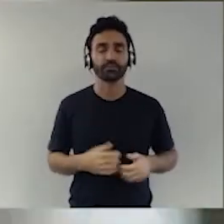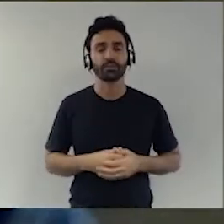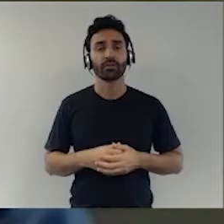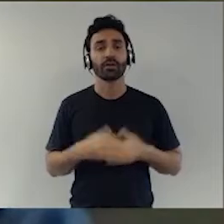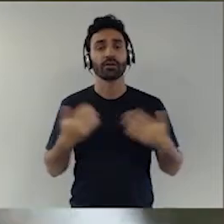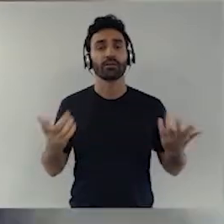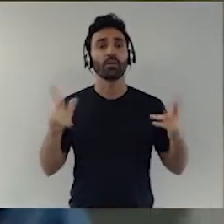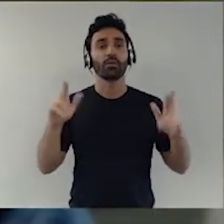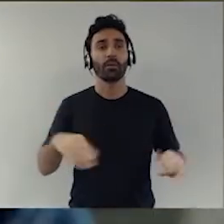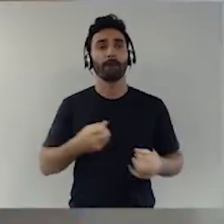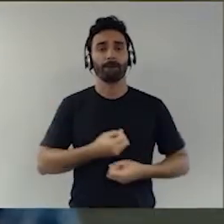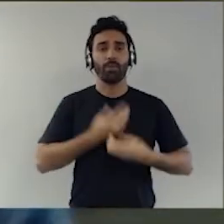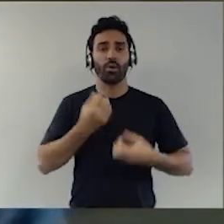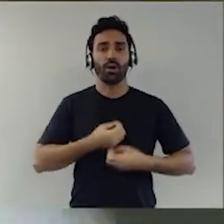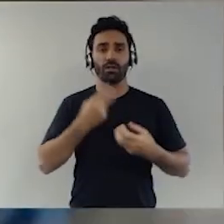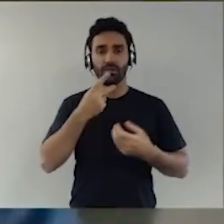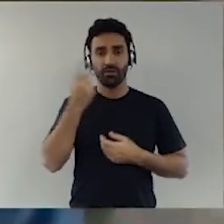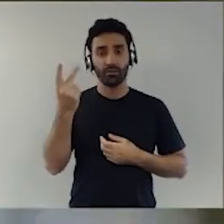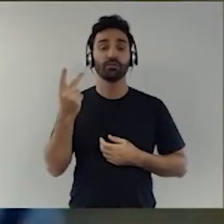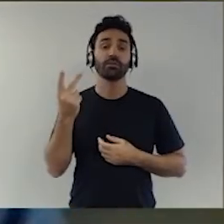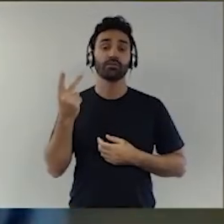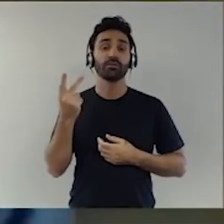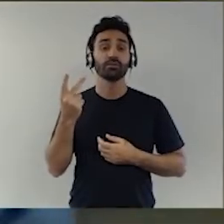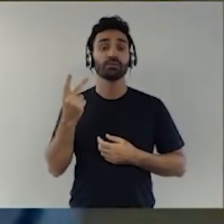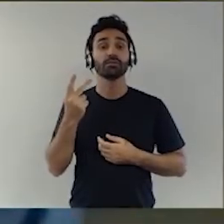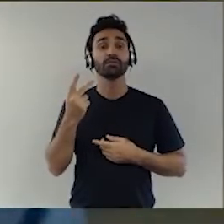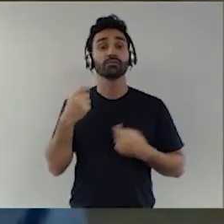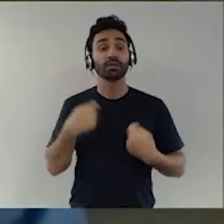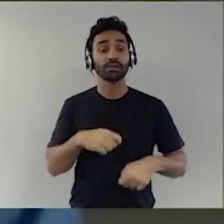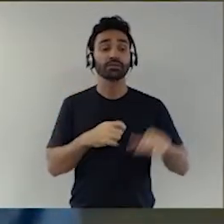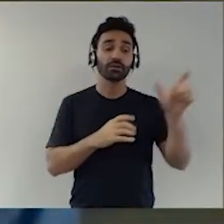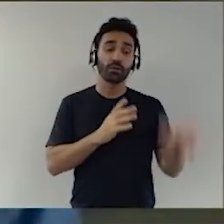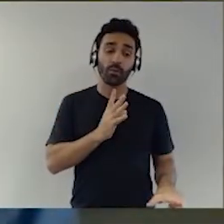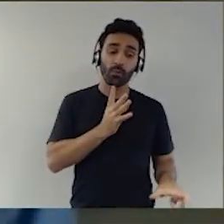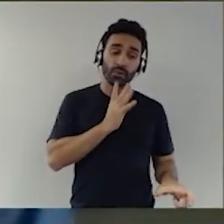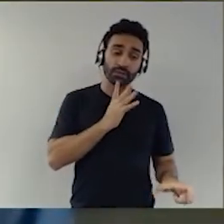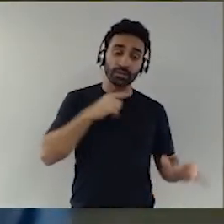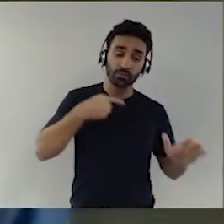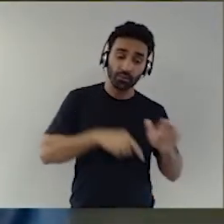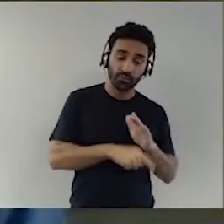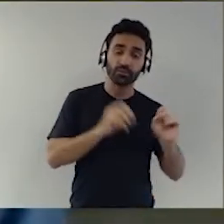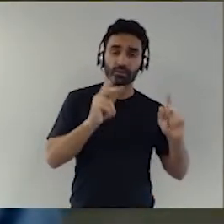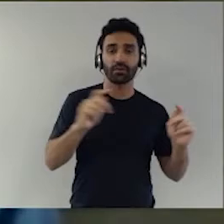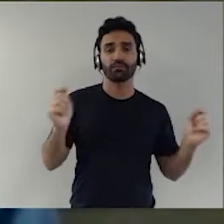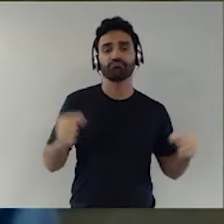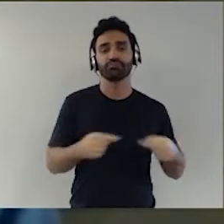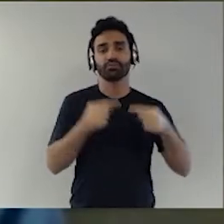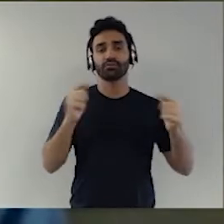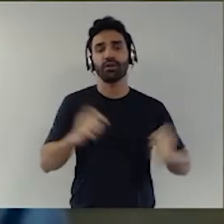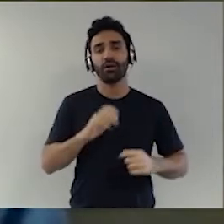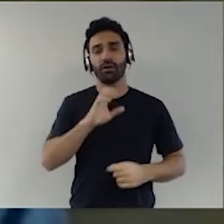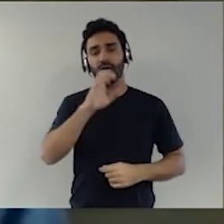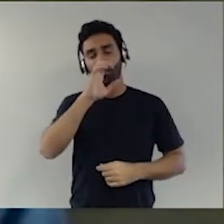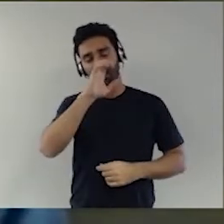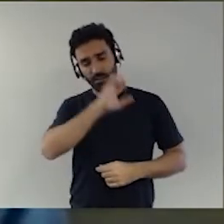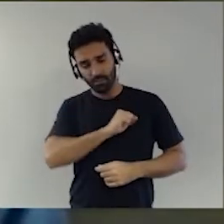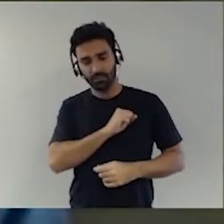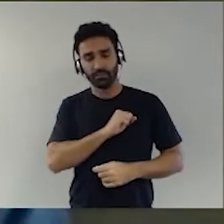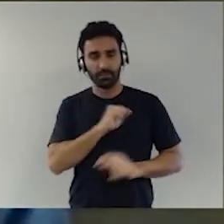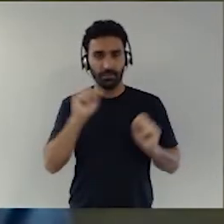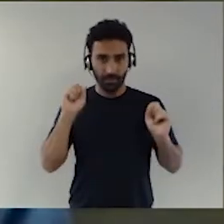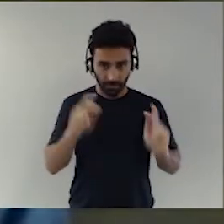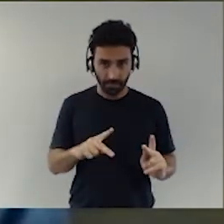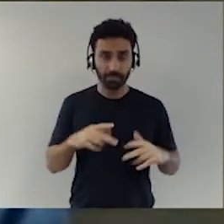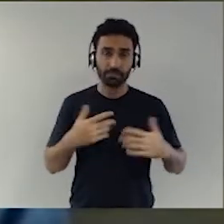diria o poeta, né? Amai para entendê-la, pois só quem ama pode ter ouvido capaz de ouvir e de entender estrelas. Então, para entender e ouvir a nossa